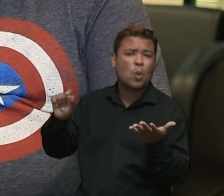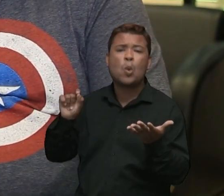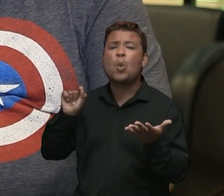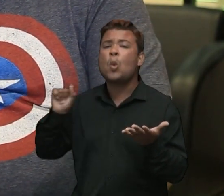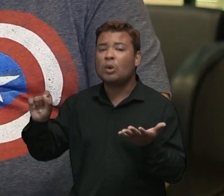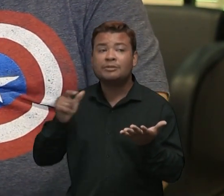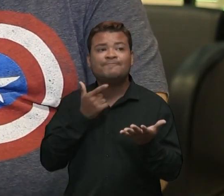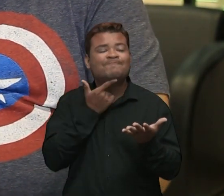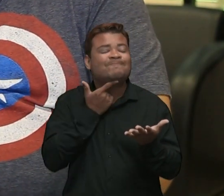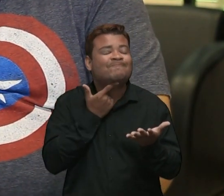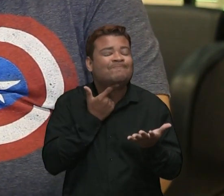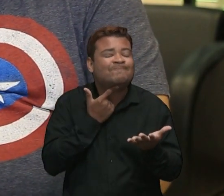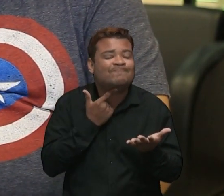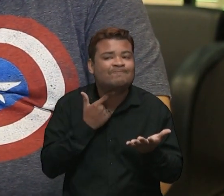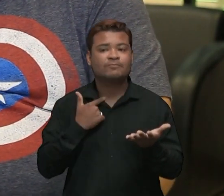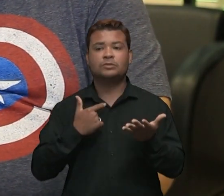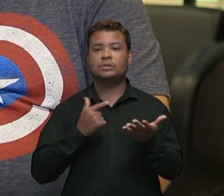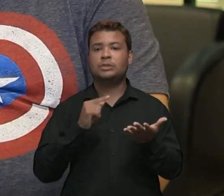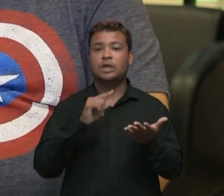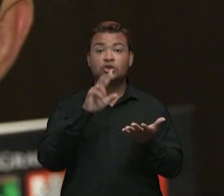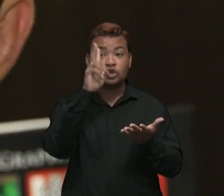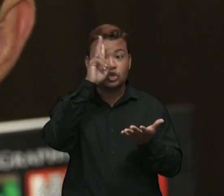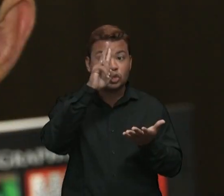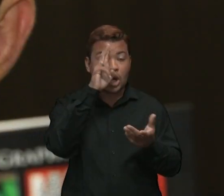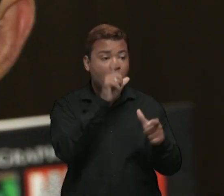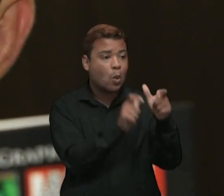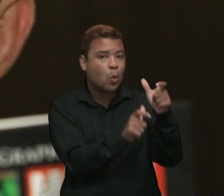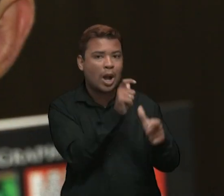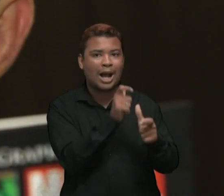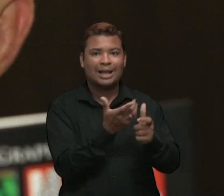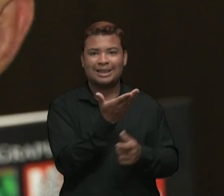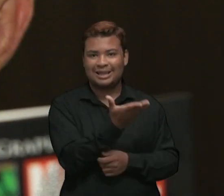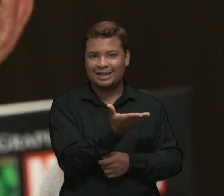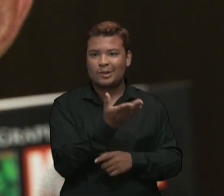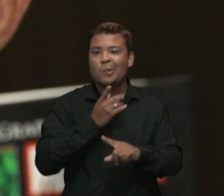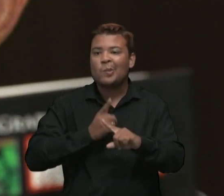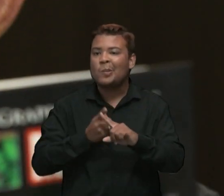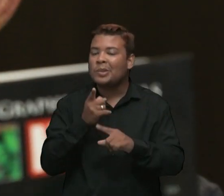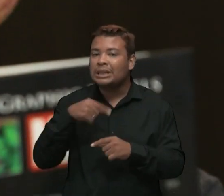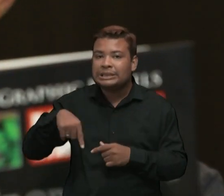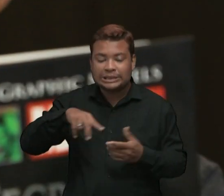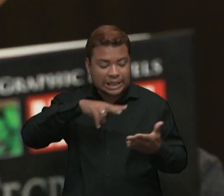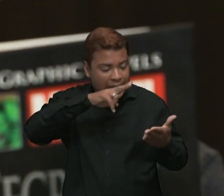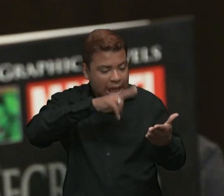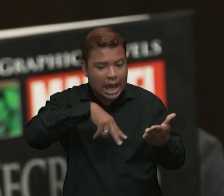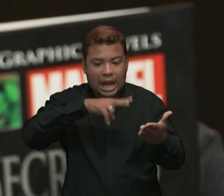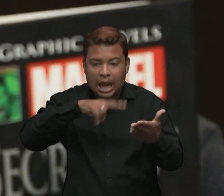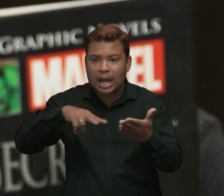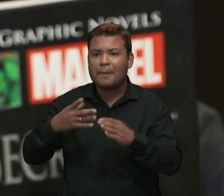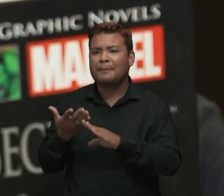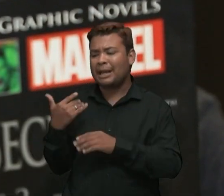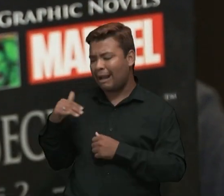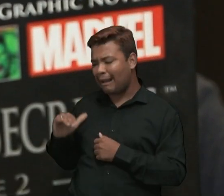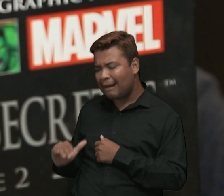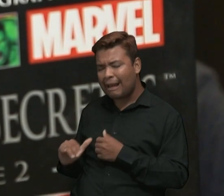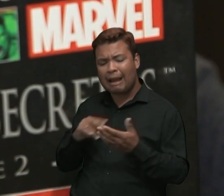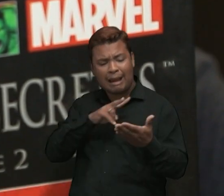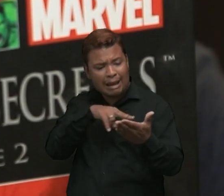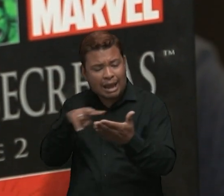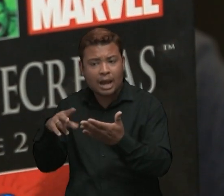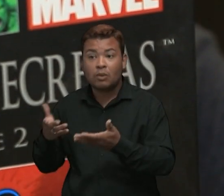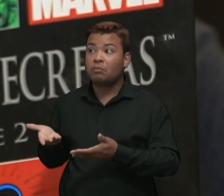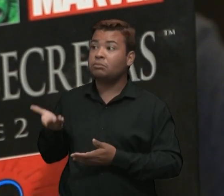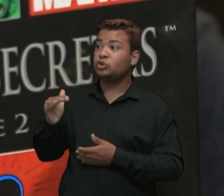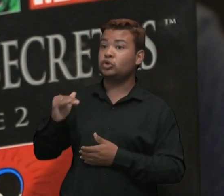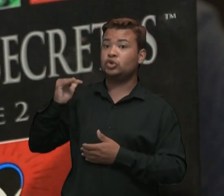em comum, que seria histórias em quadrinhos, muitos porque são leitores, muitos porque foram leitores na infância ou na adolescência e